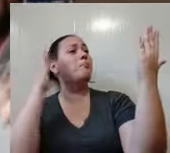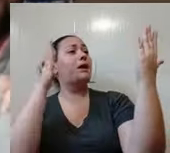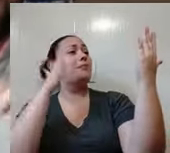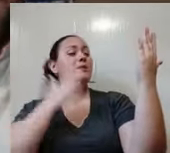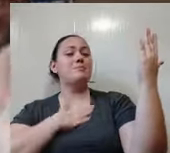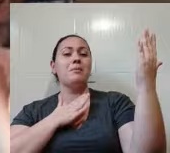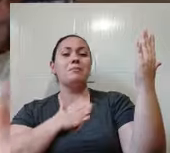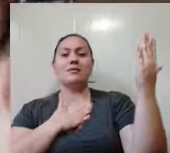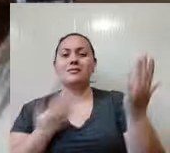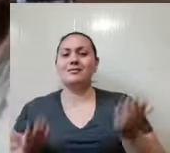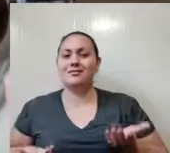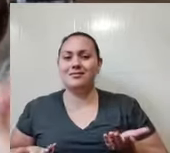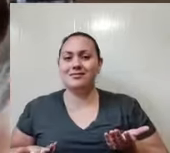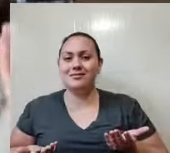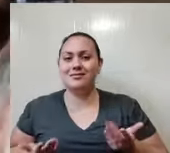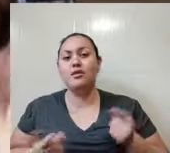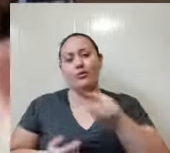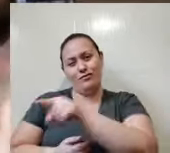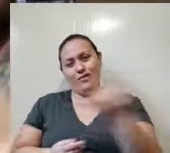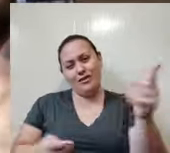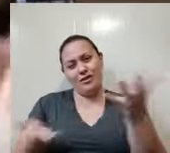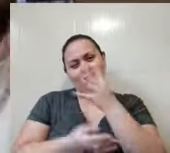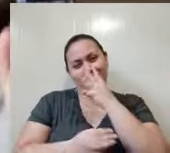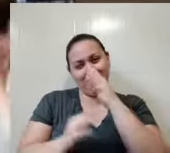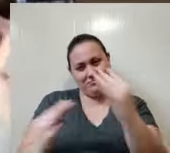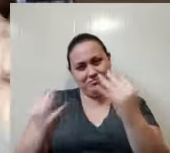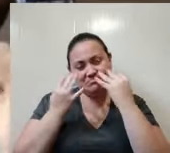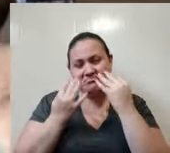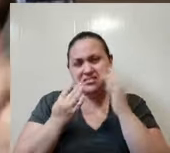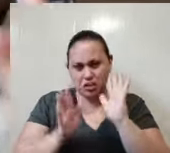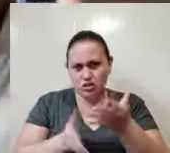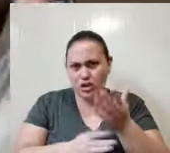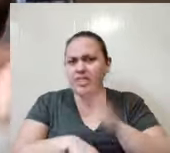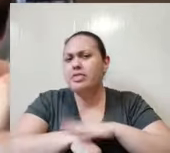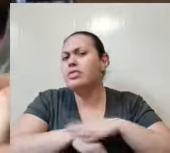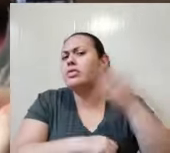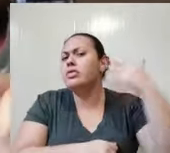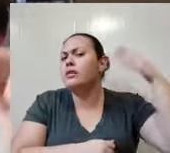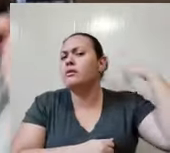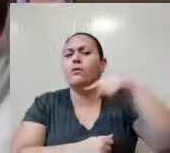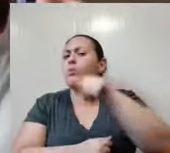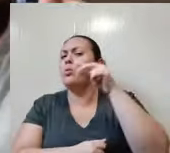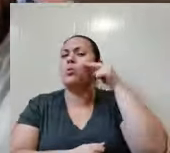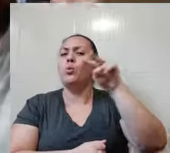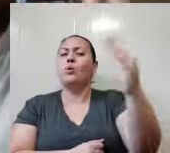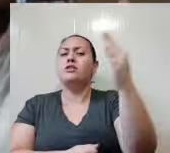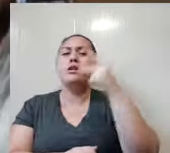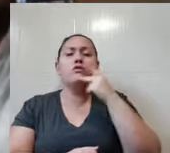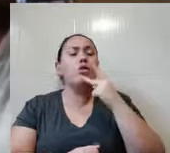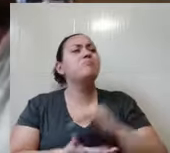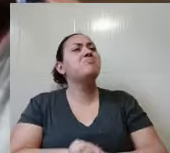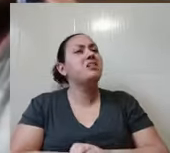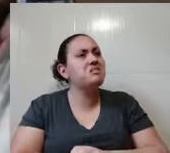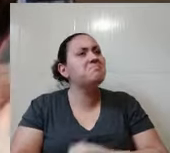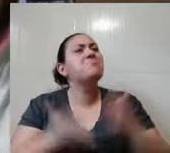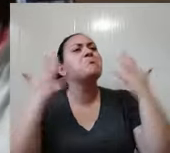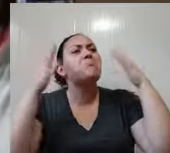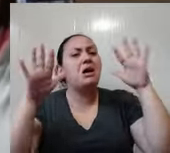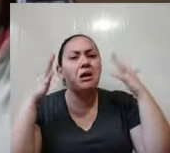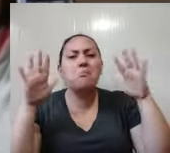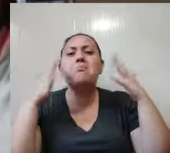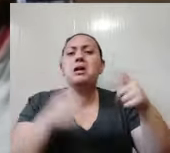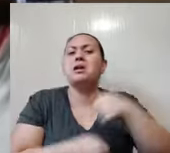parabéns. E poder dizer isso para si mesmo. Faz quanto tempo será que vocês que estão aí nos assistindo não olham no espelho e dizem